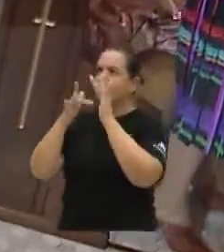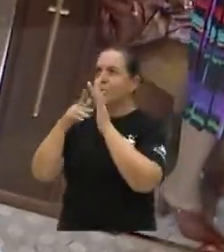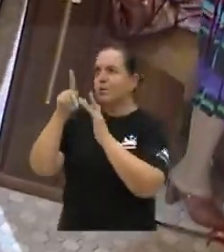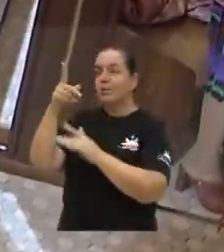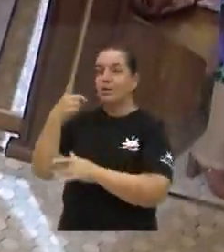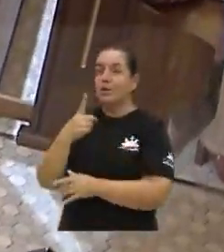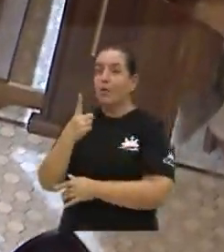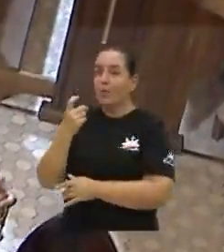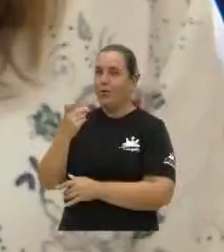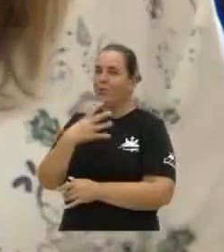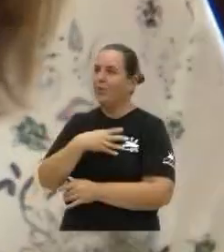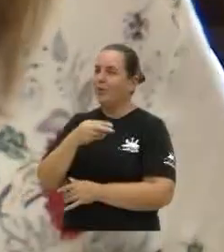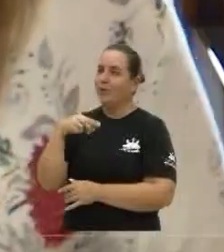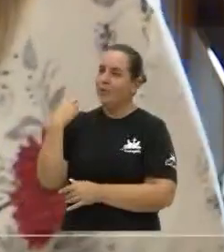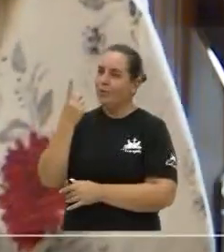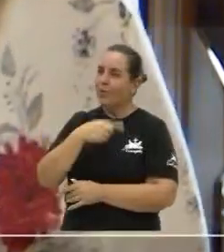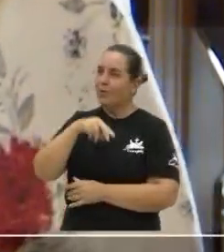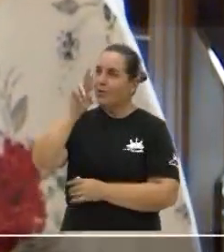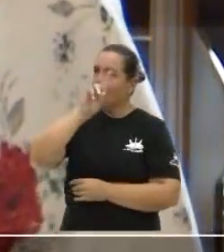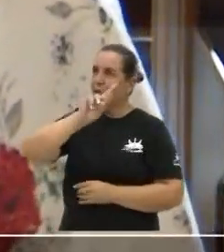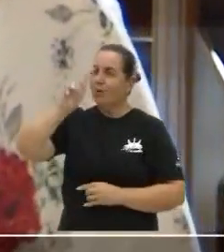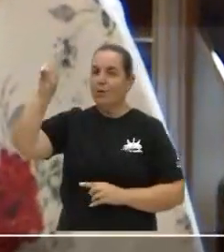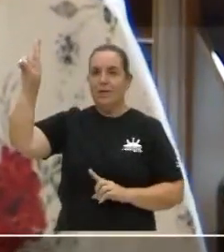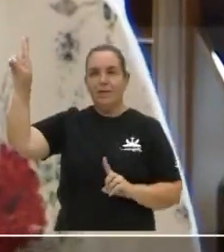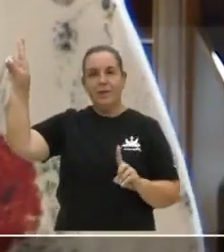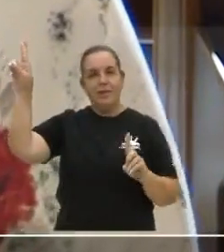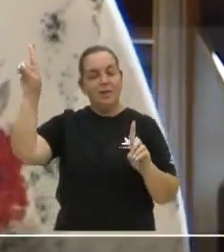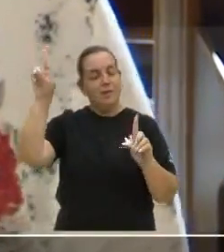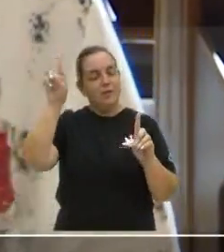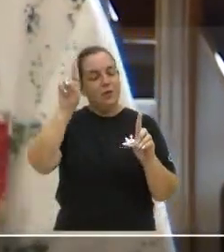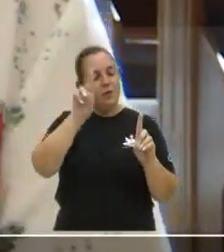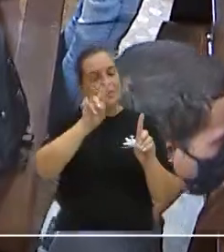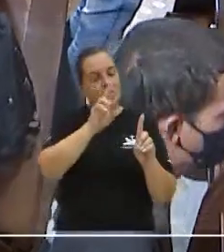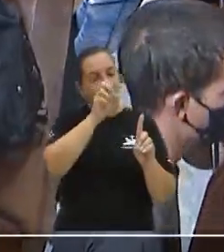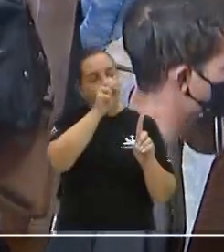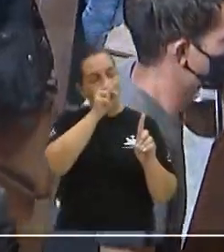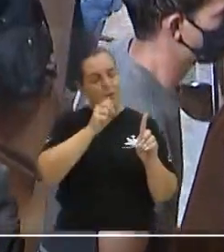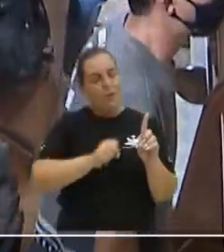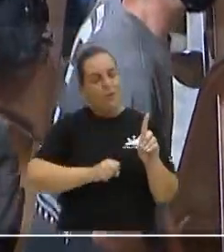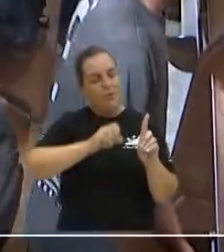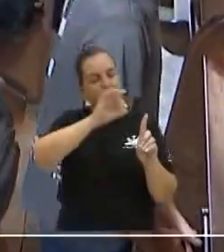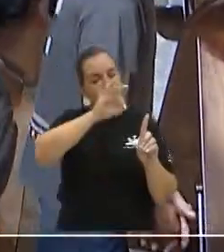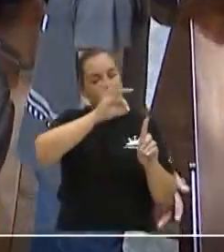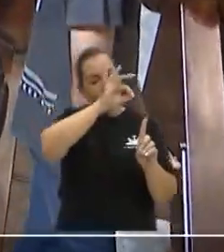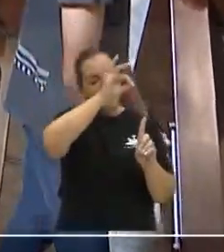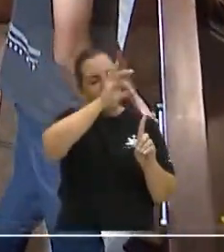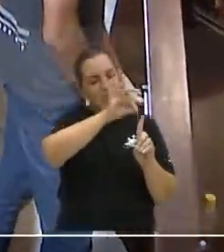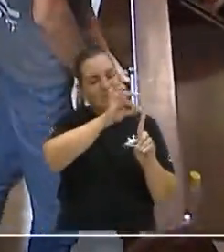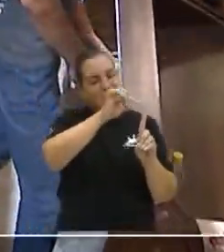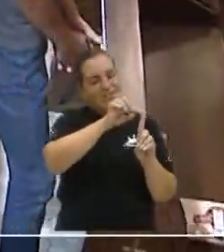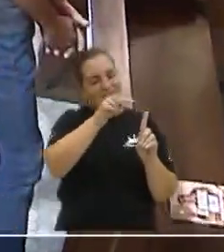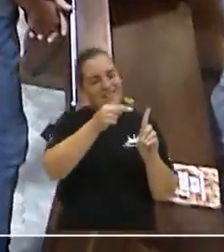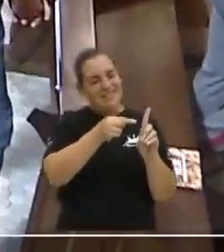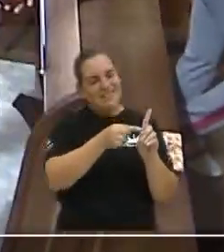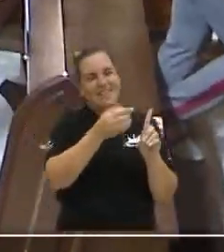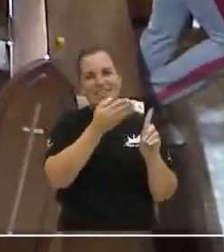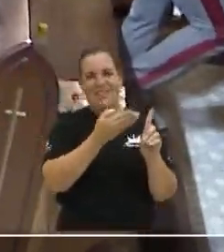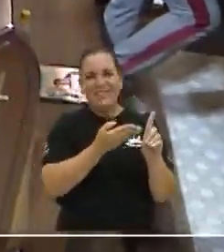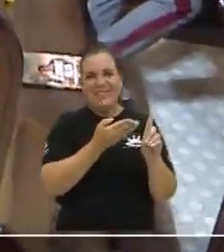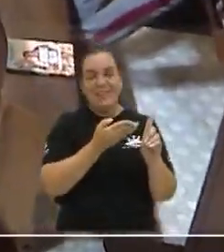Jesus Cristo, seu único Filho, nosso Senhor, que foi concebido pelo poder do Espírito